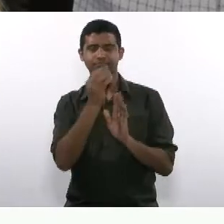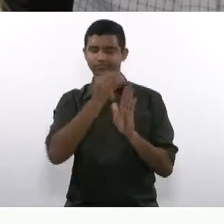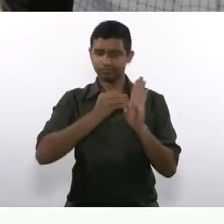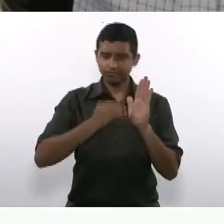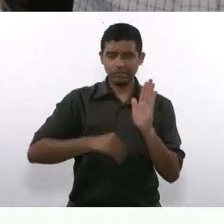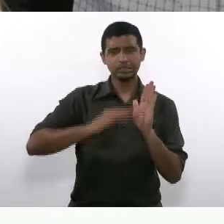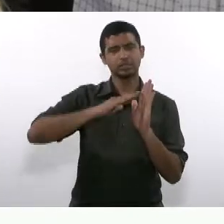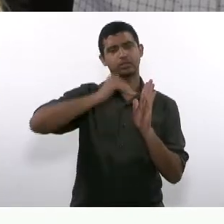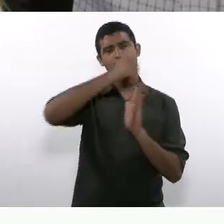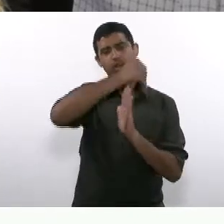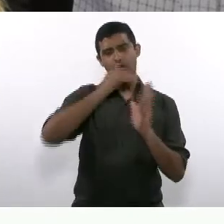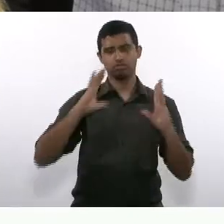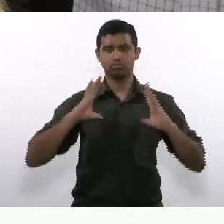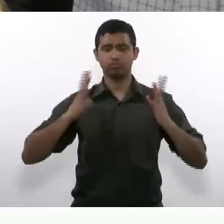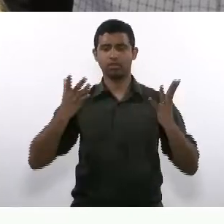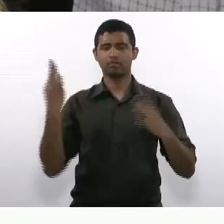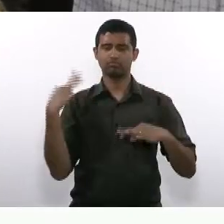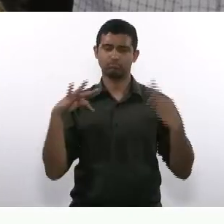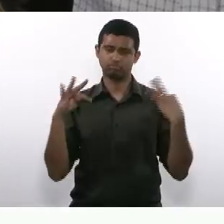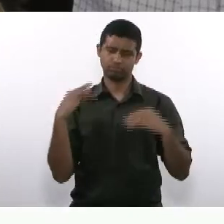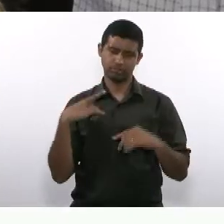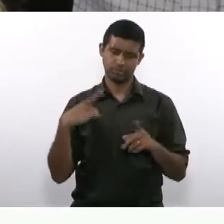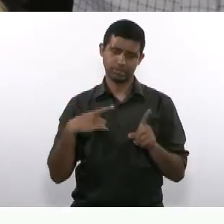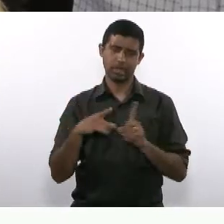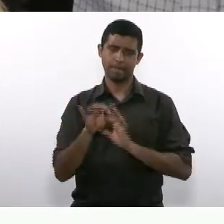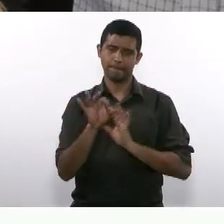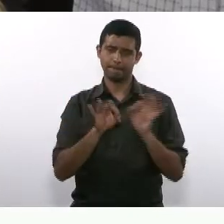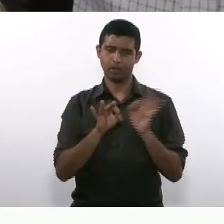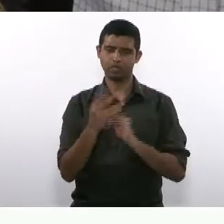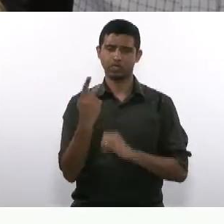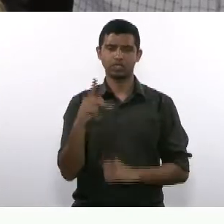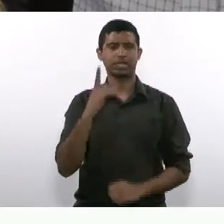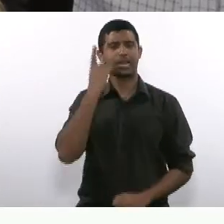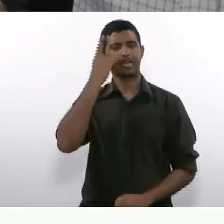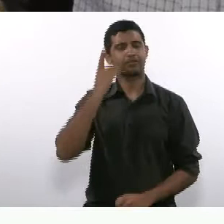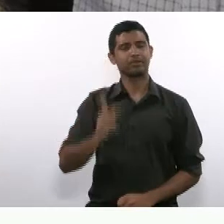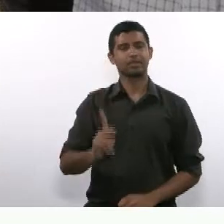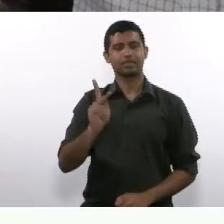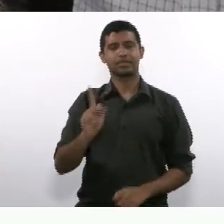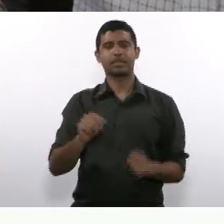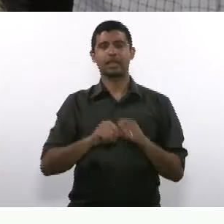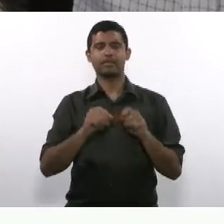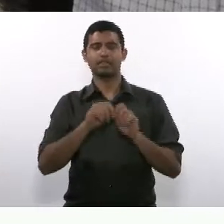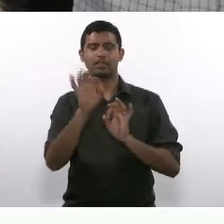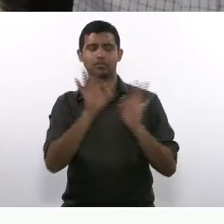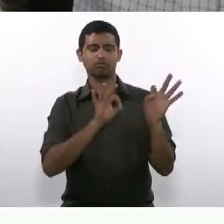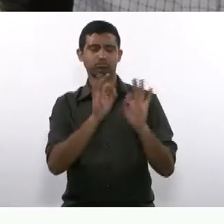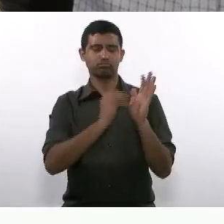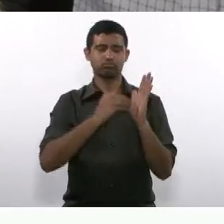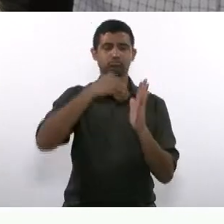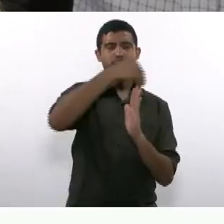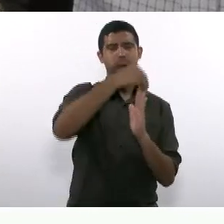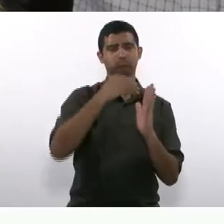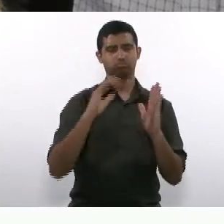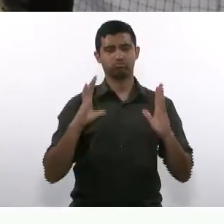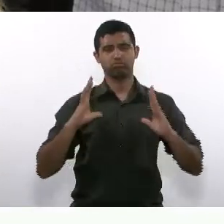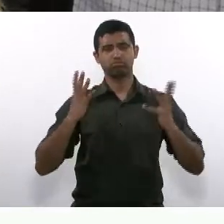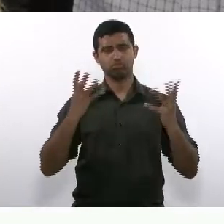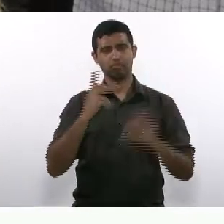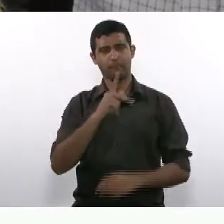turísticos, que também tem um projeto do deputado Quinoploc, querendo fazer um calendário de eventos, um